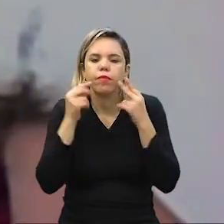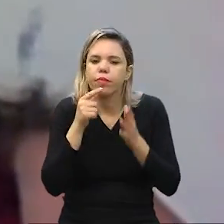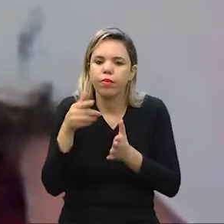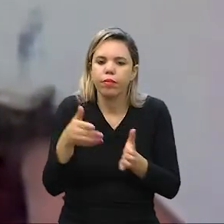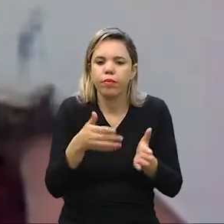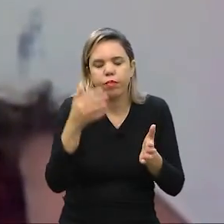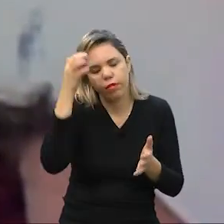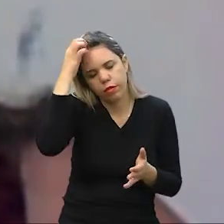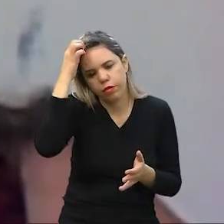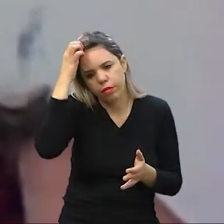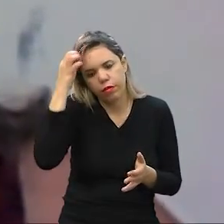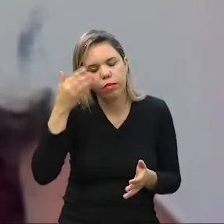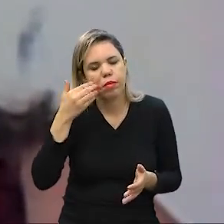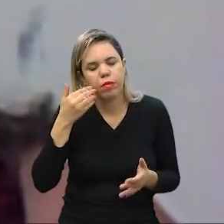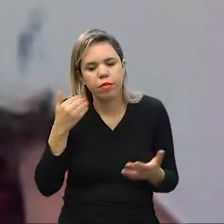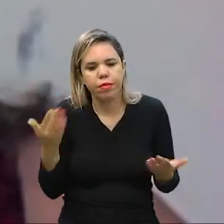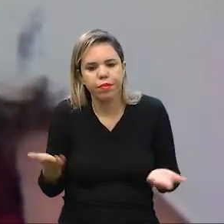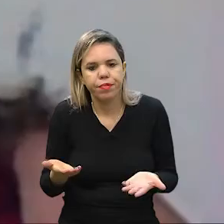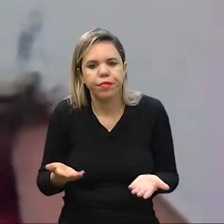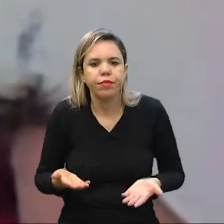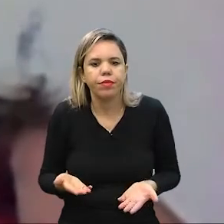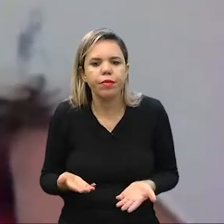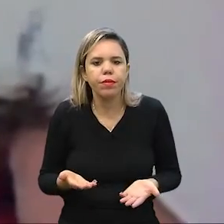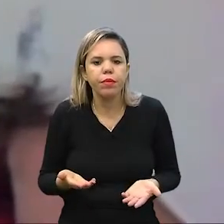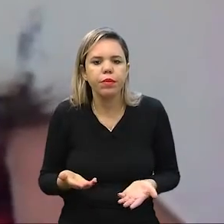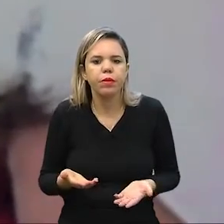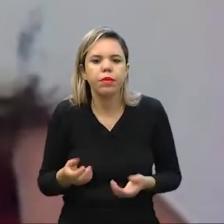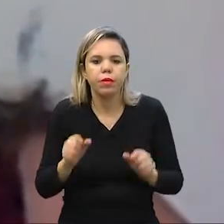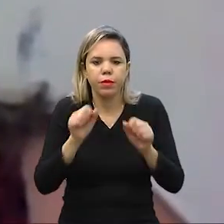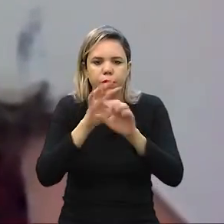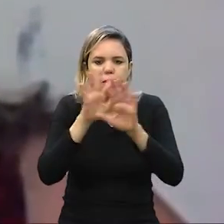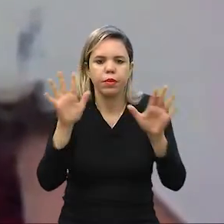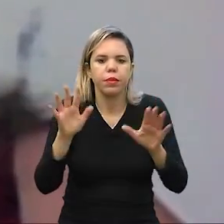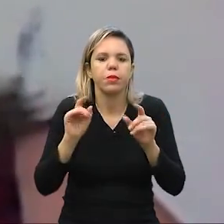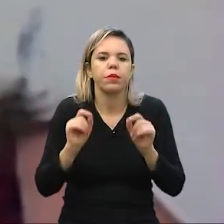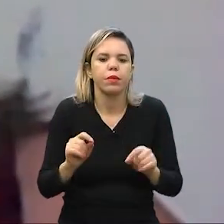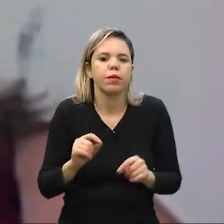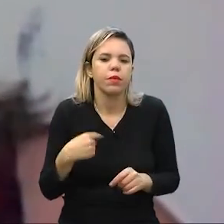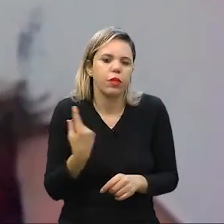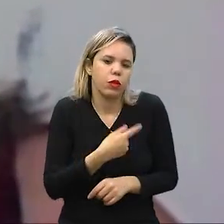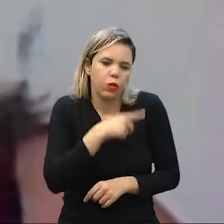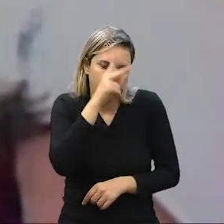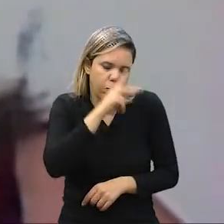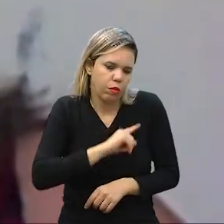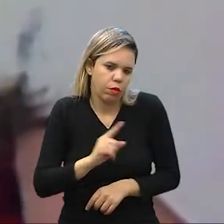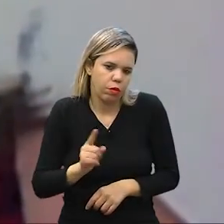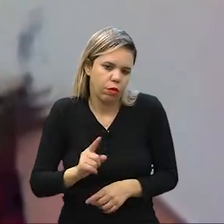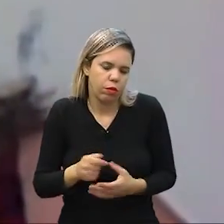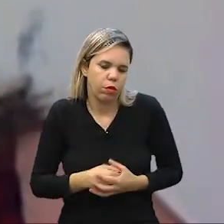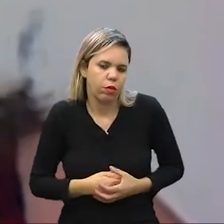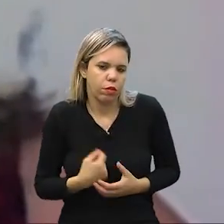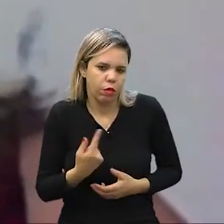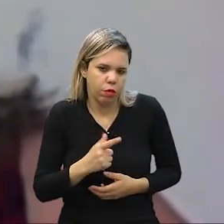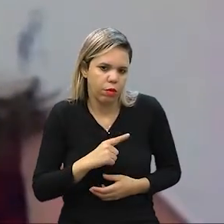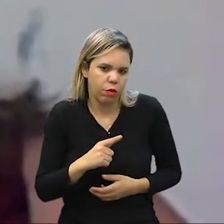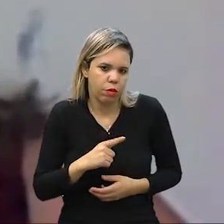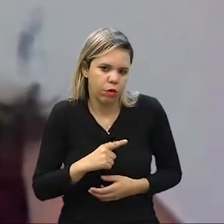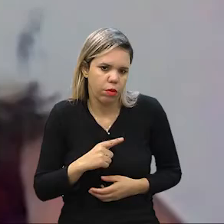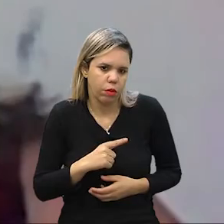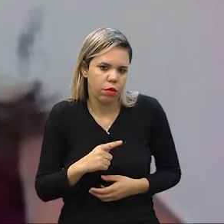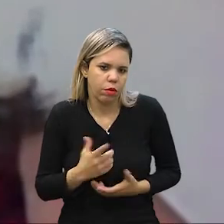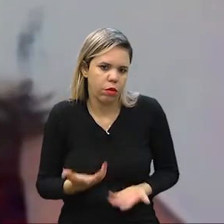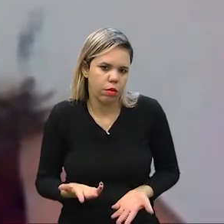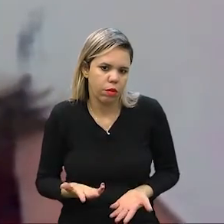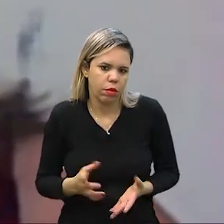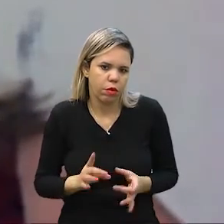naturais dos quais usufruímos hoje, a gente tem que ter clareza de que não são nossos e que nós temos que